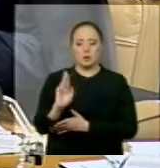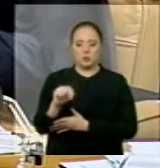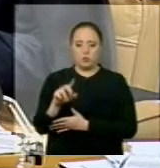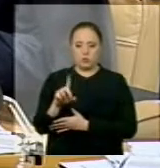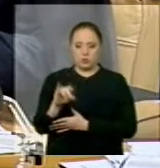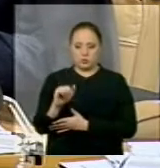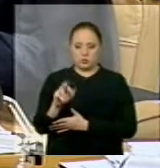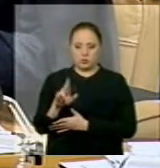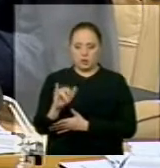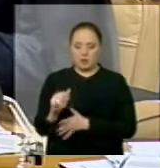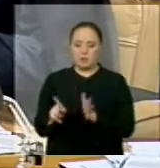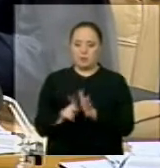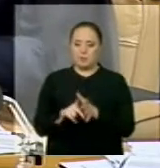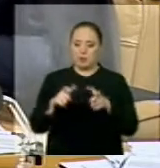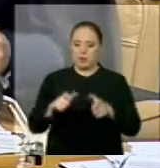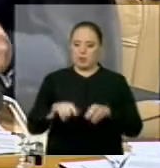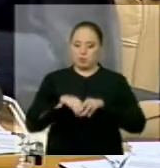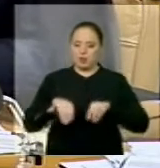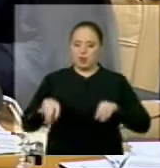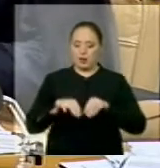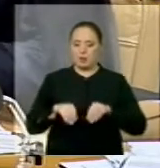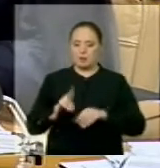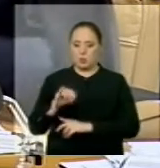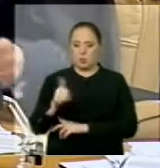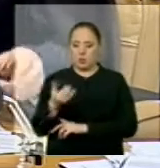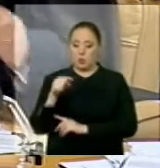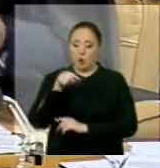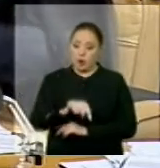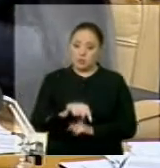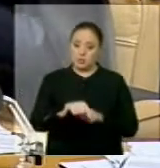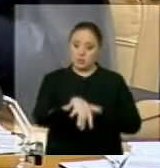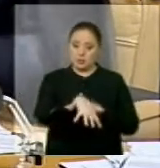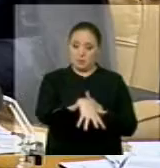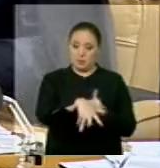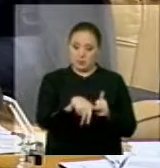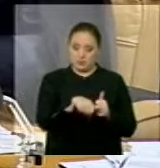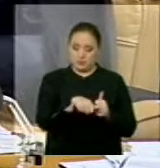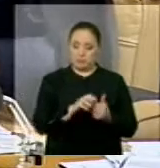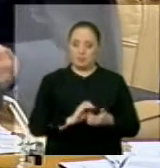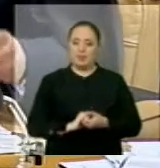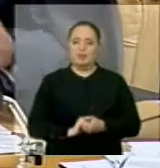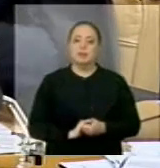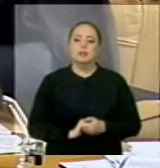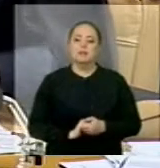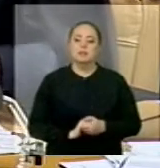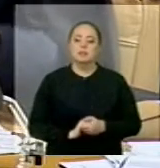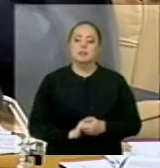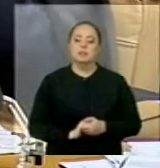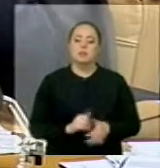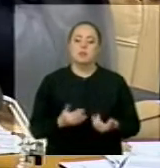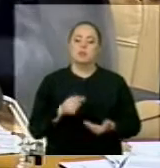de domínio da União na Amazônia Legal. Portanto, aqui neste início,